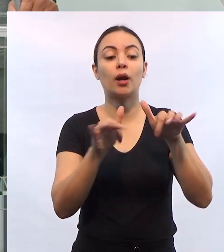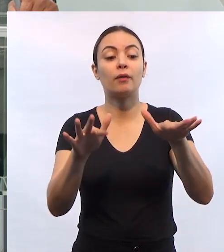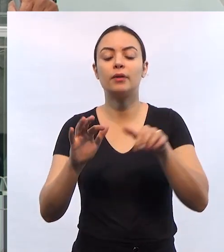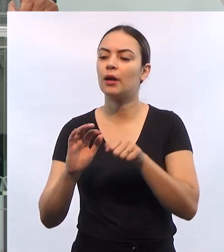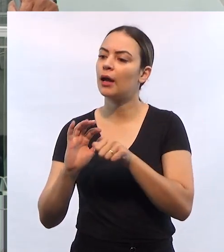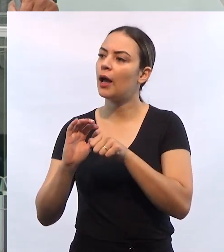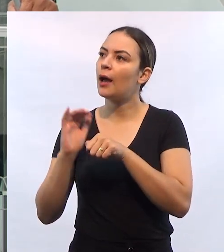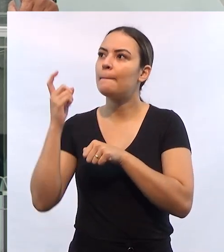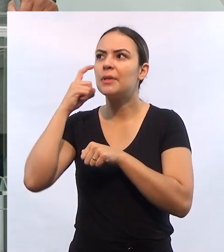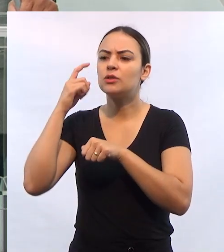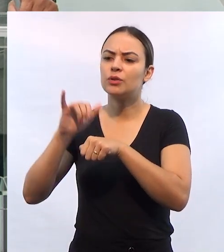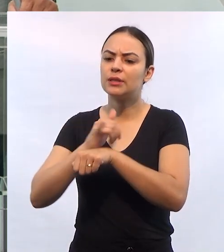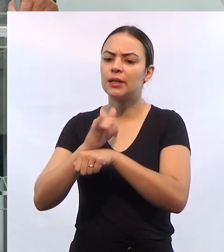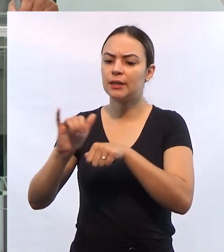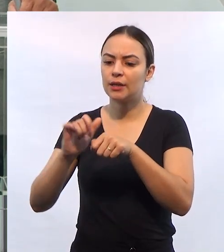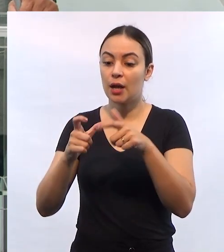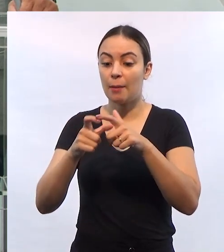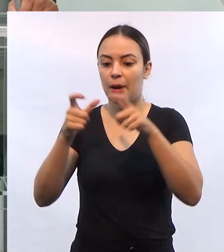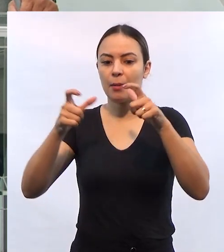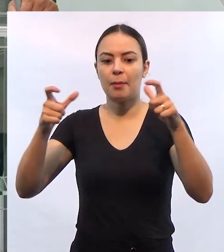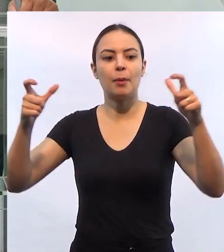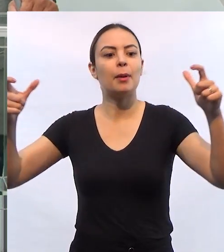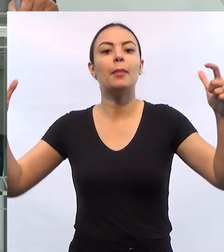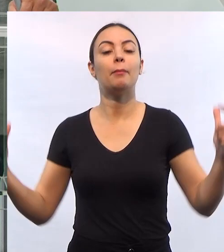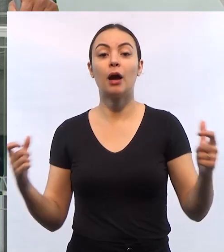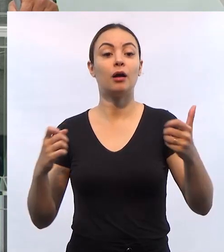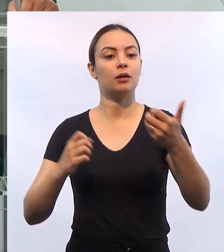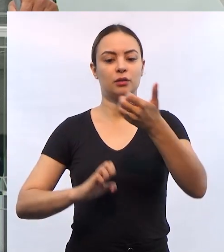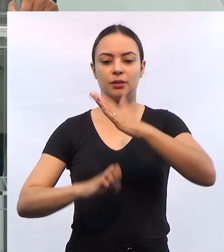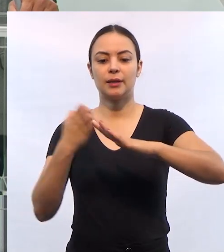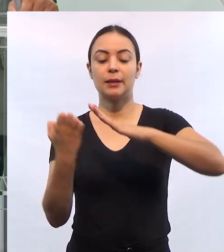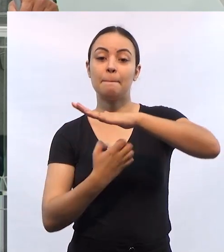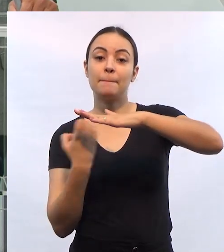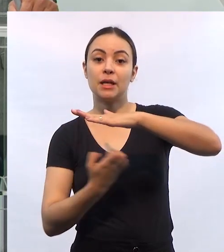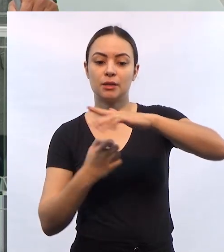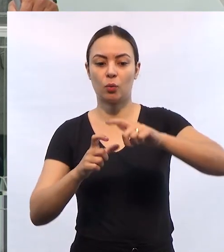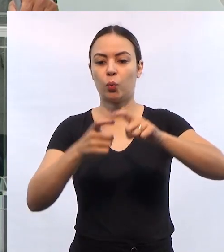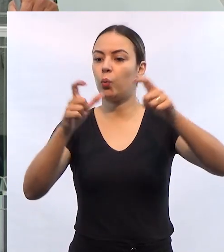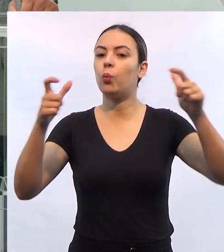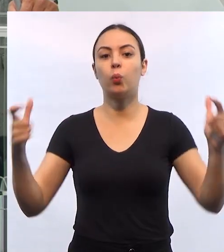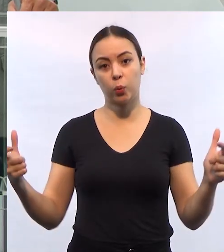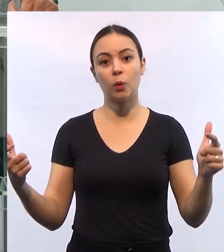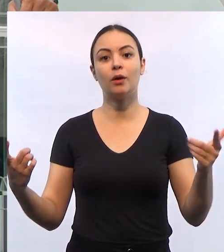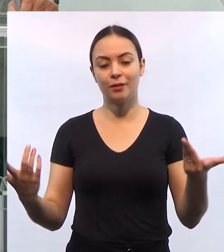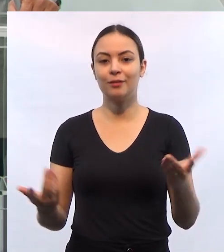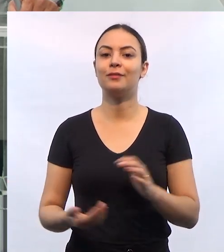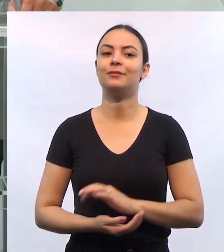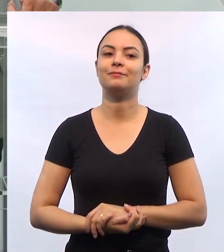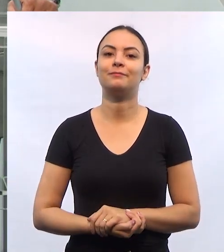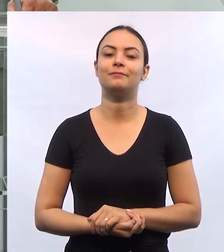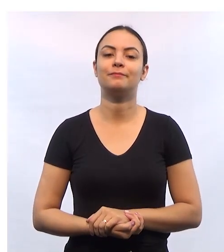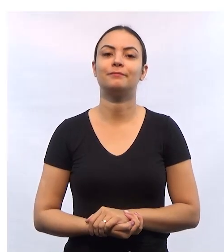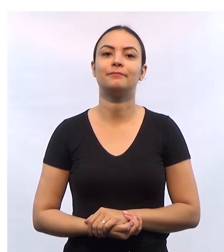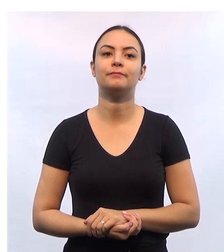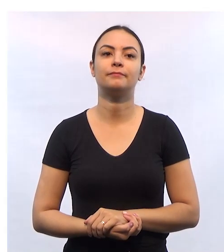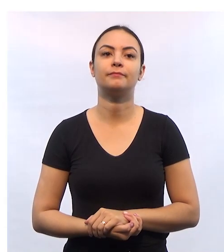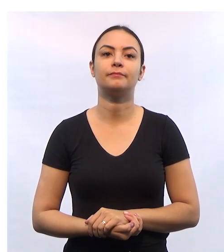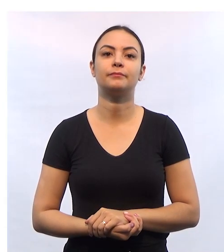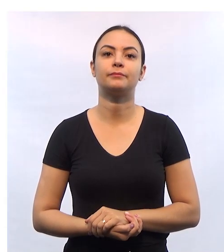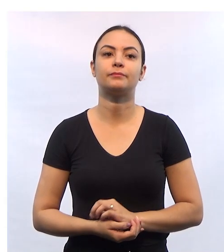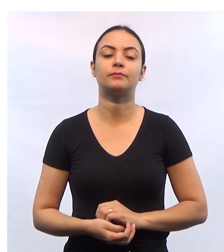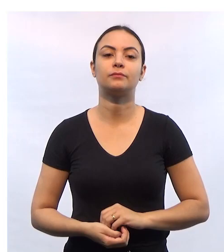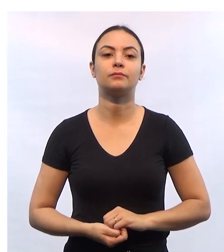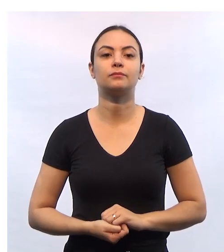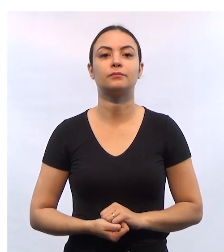muito maiores do que antes da pandemia. Tá? Nada é permanente exceto a mudança. Olha isso. Não